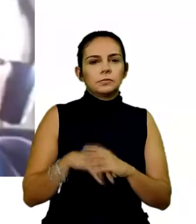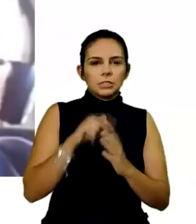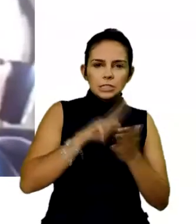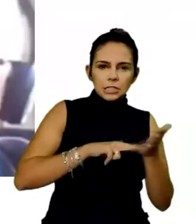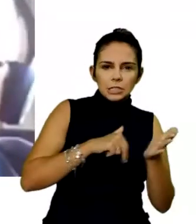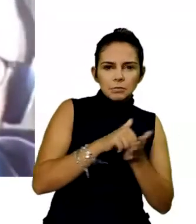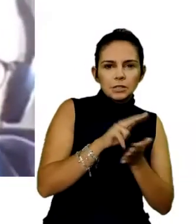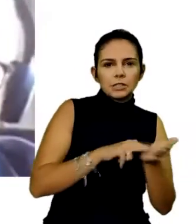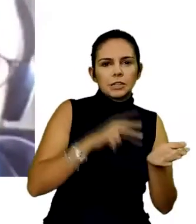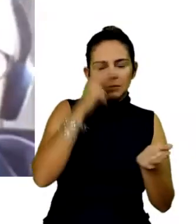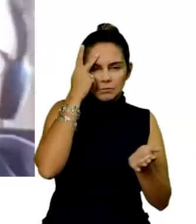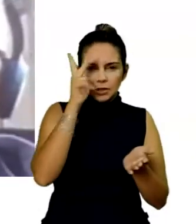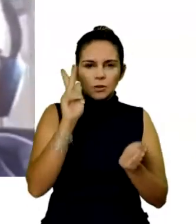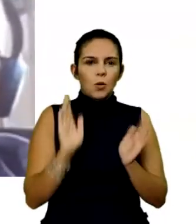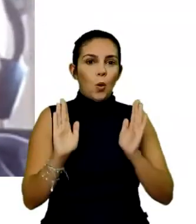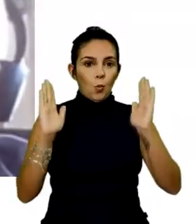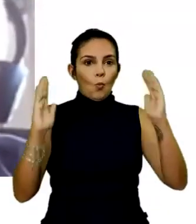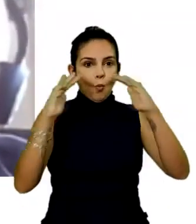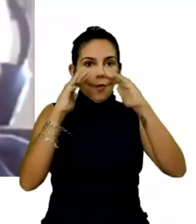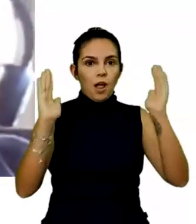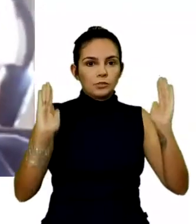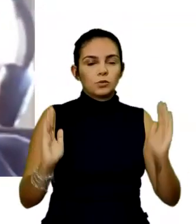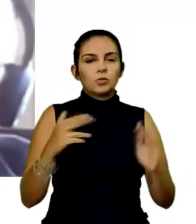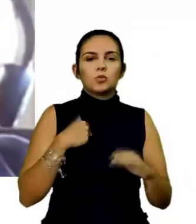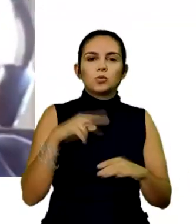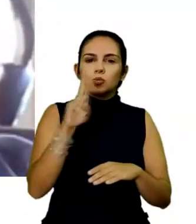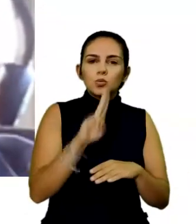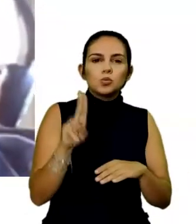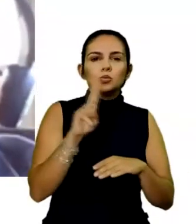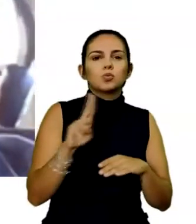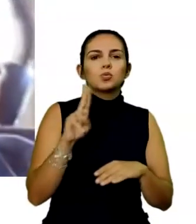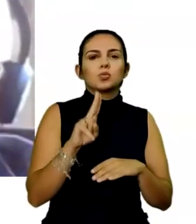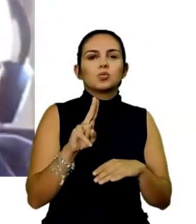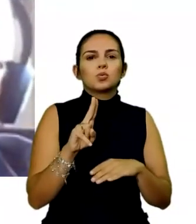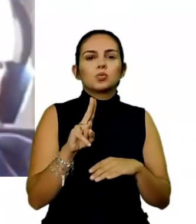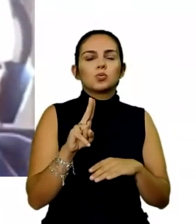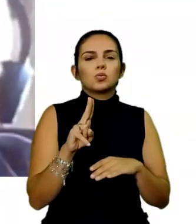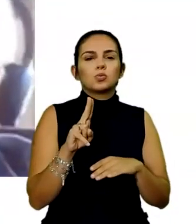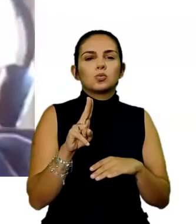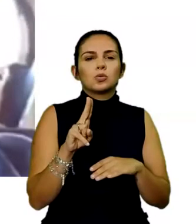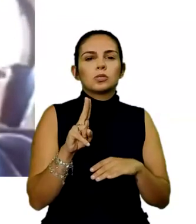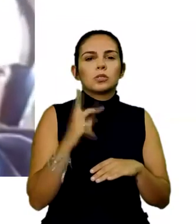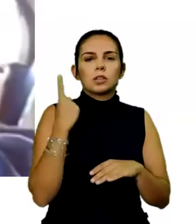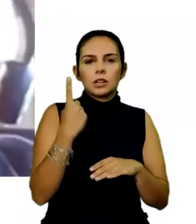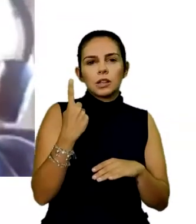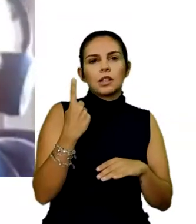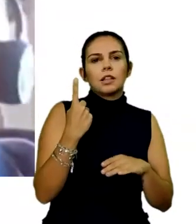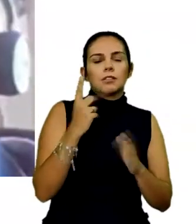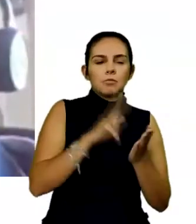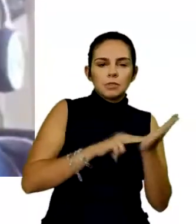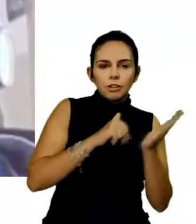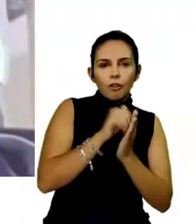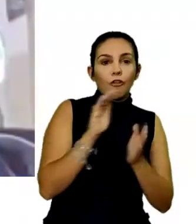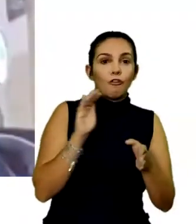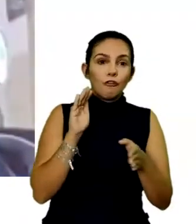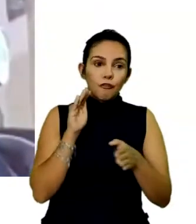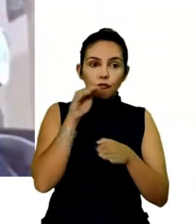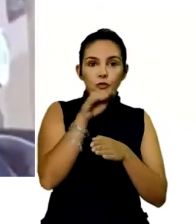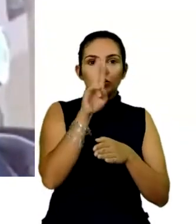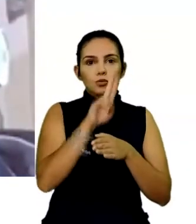aquarelas para quadros, né? Eu uso uma aquarela e no fundo eu